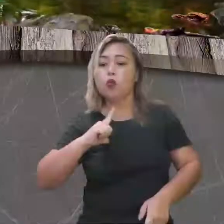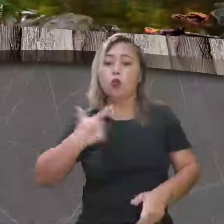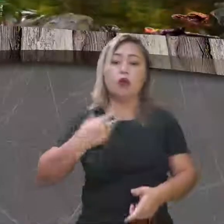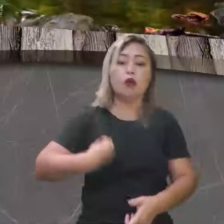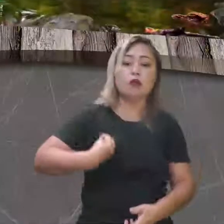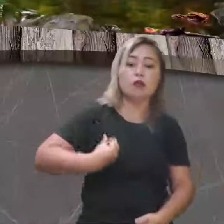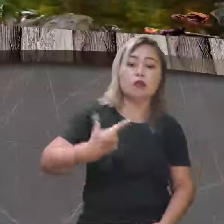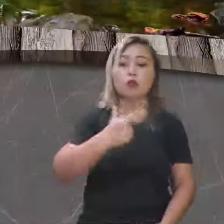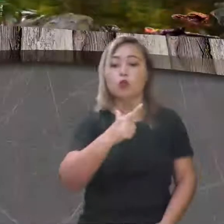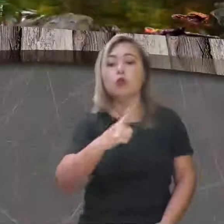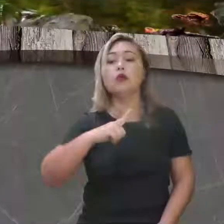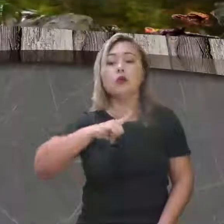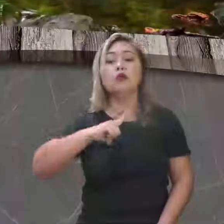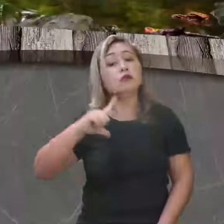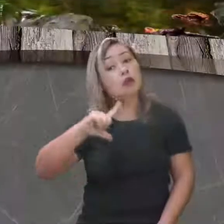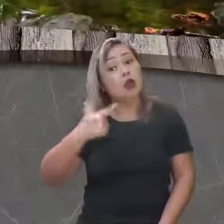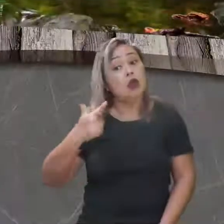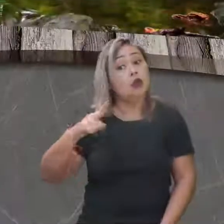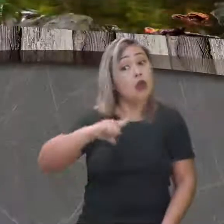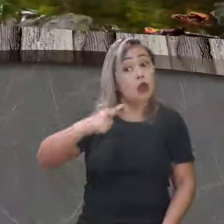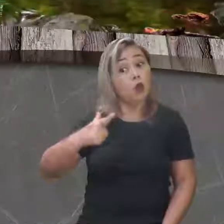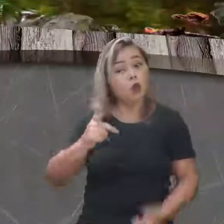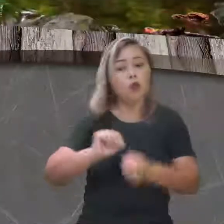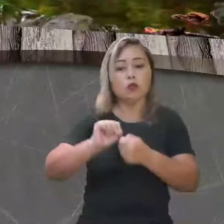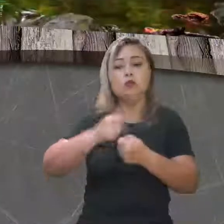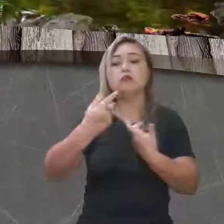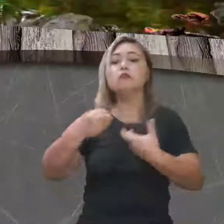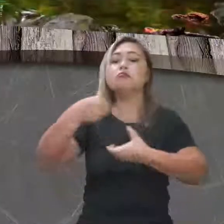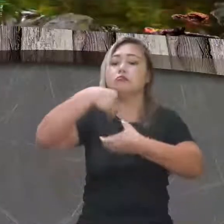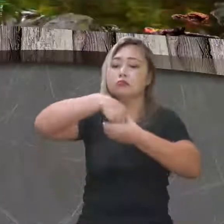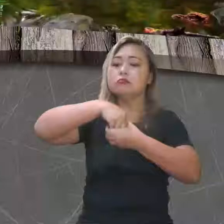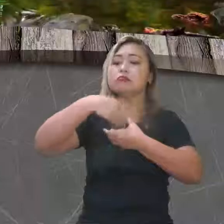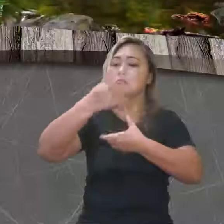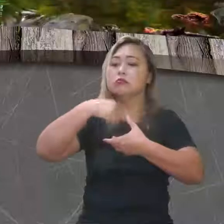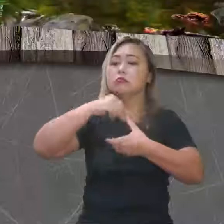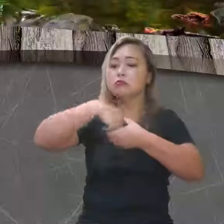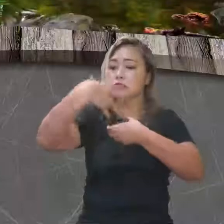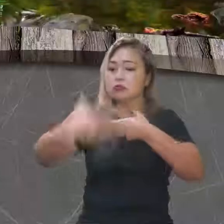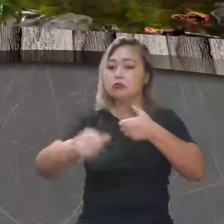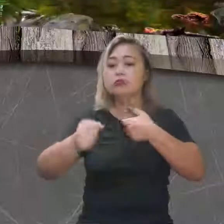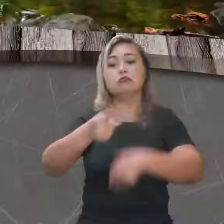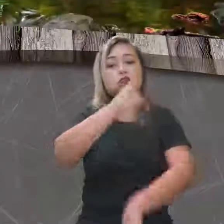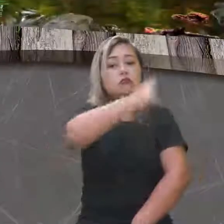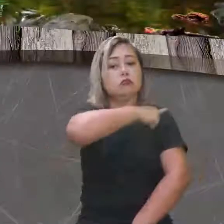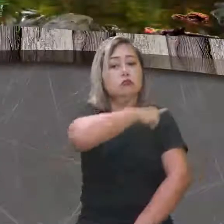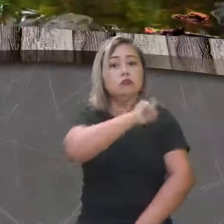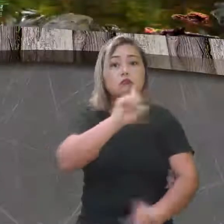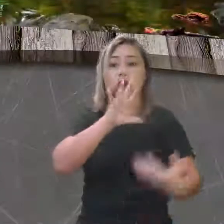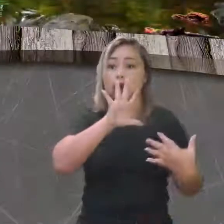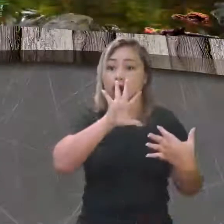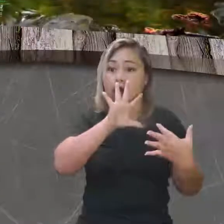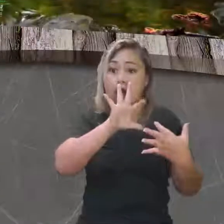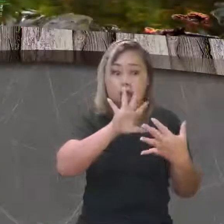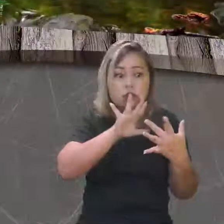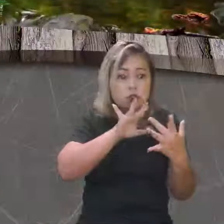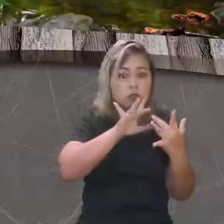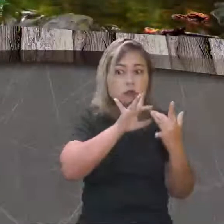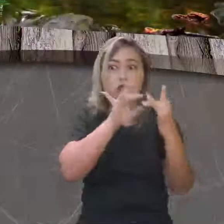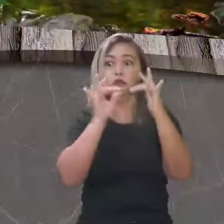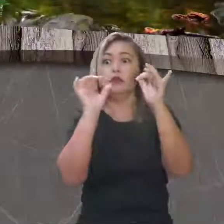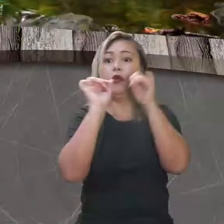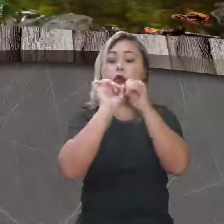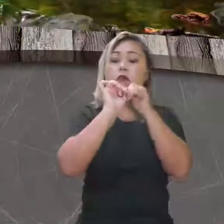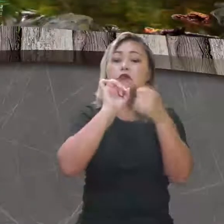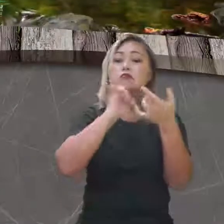derrubado. Então, tudo isso faz parte que você viu isso lá no primeiro ano, não foi? Mas então não desconecta não, tem que conectar